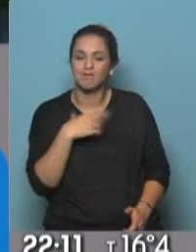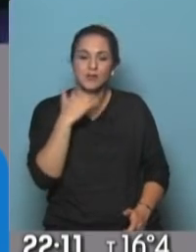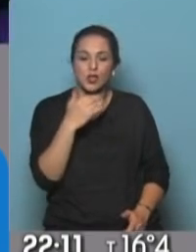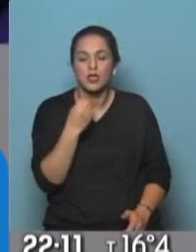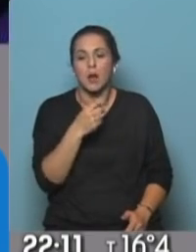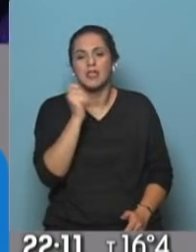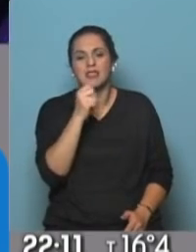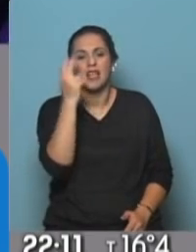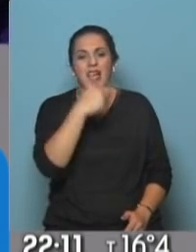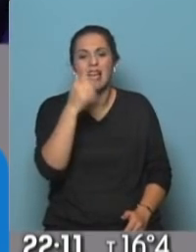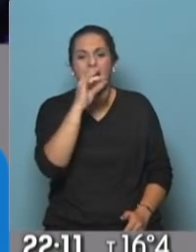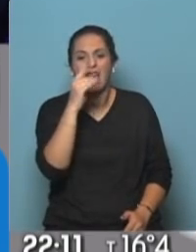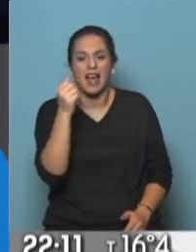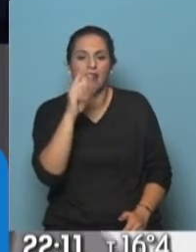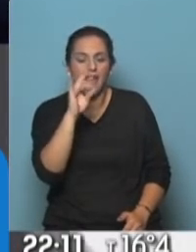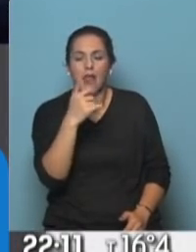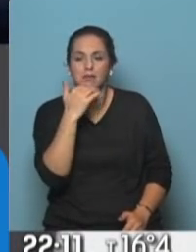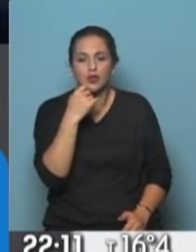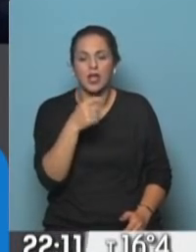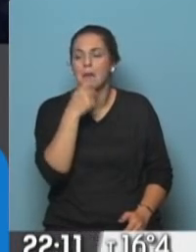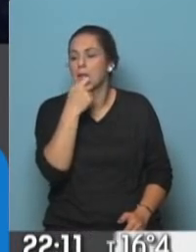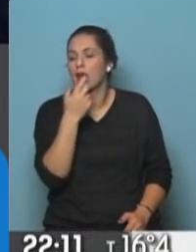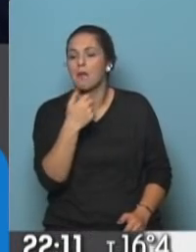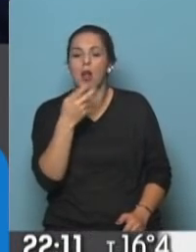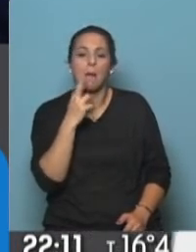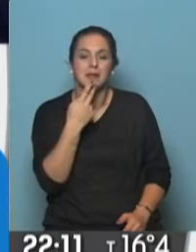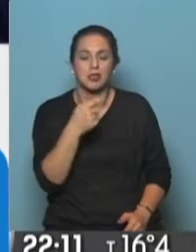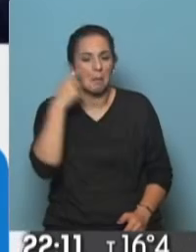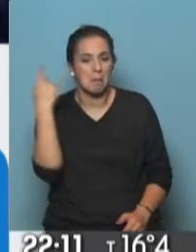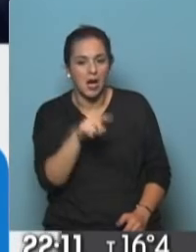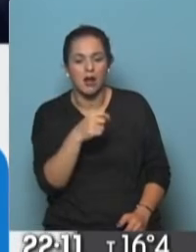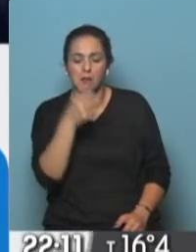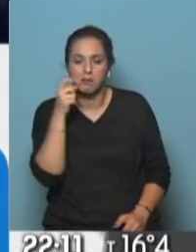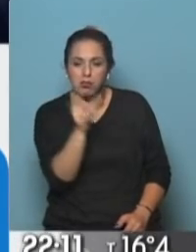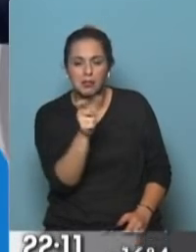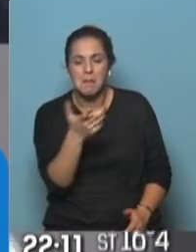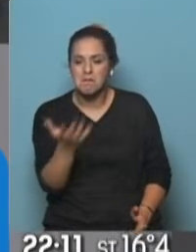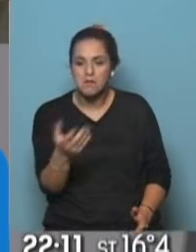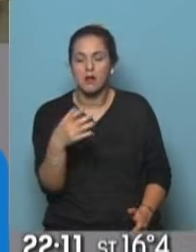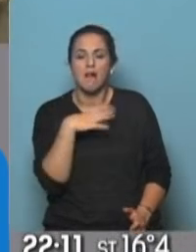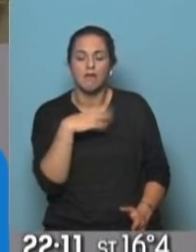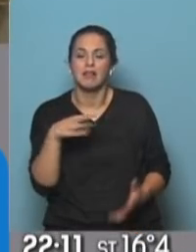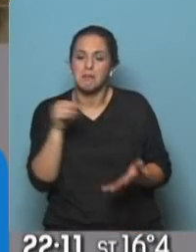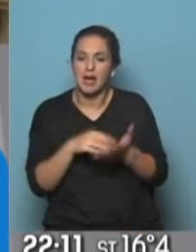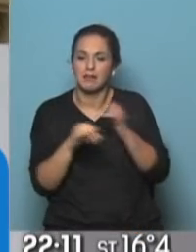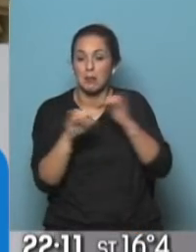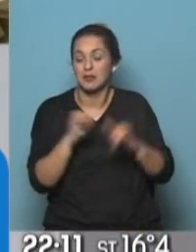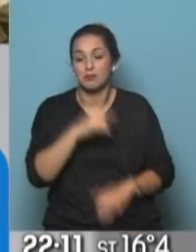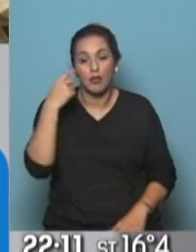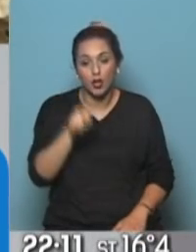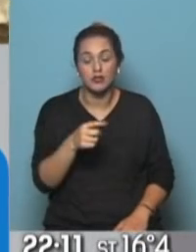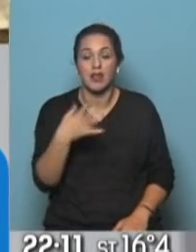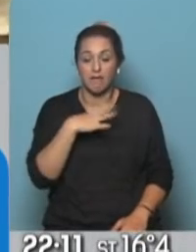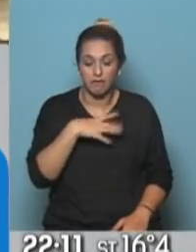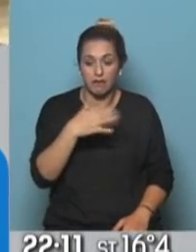Haddad, diz Andrade, por exemplo. Pequenos detalhes que falta muito pouco, exatamente, não lo conhecem, e falta